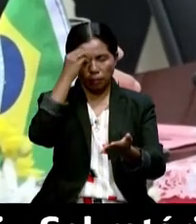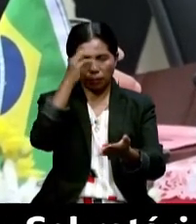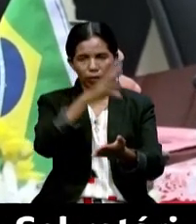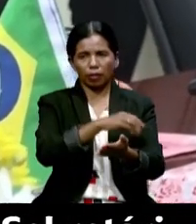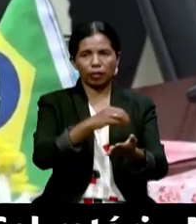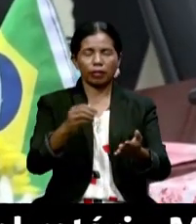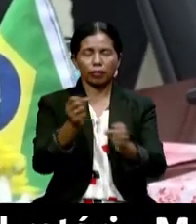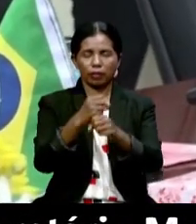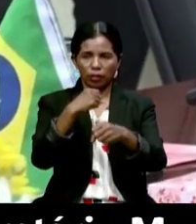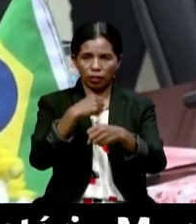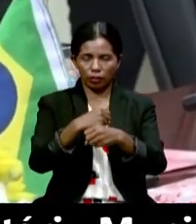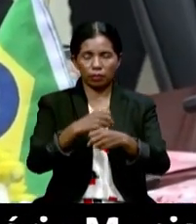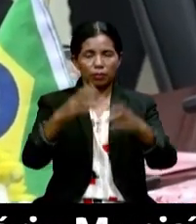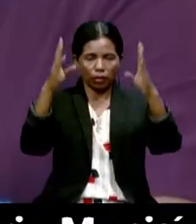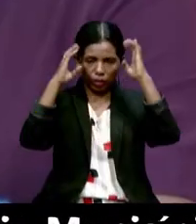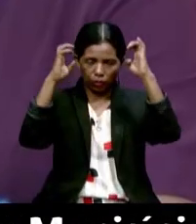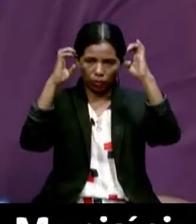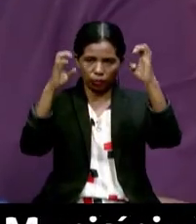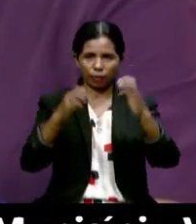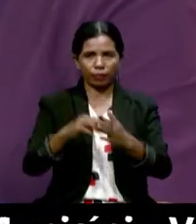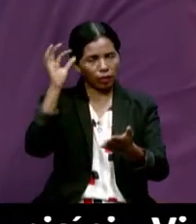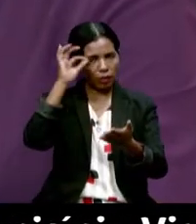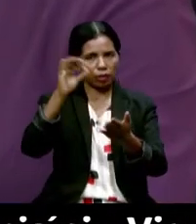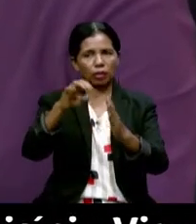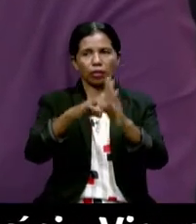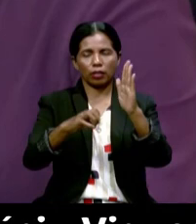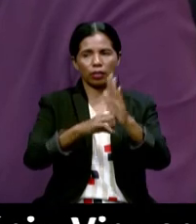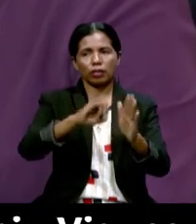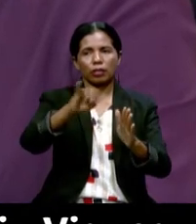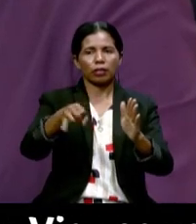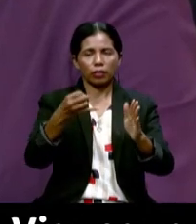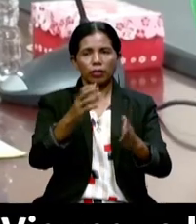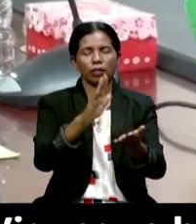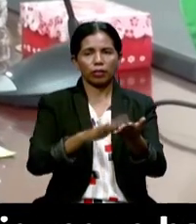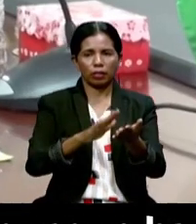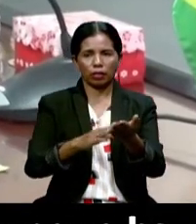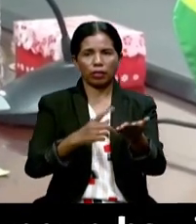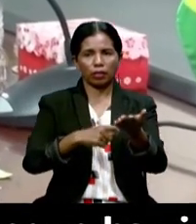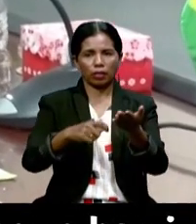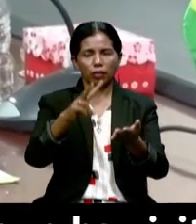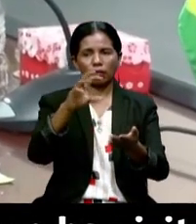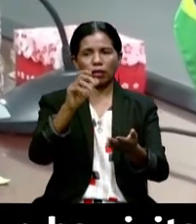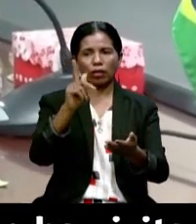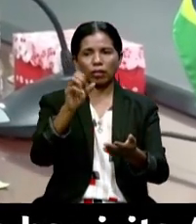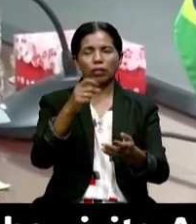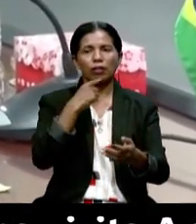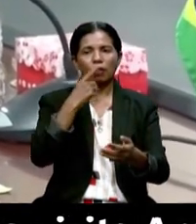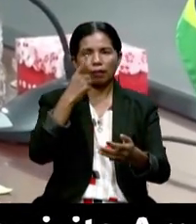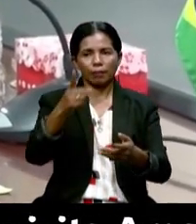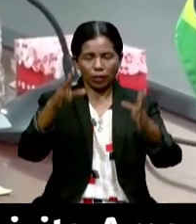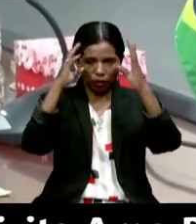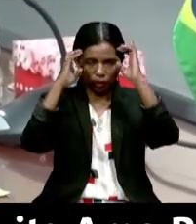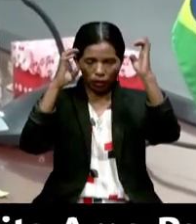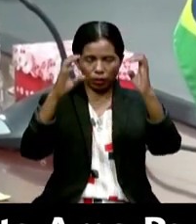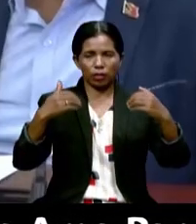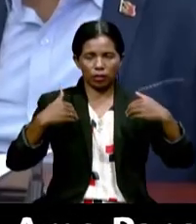temos construído em educação. Secretário de Estado do Ensino Secundário Geral no Ensino Secundário Técnico Vocacional Hateten, educação e